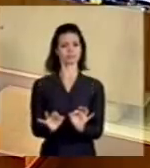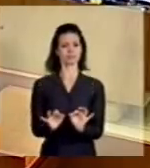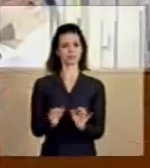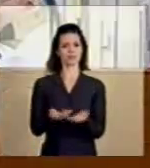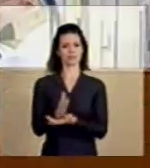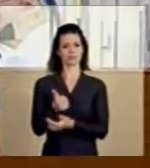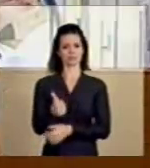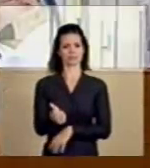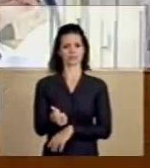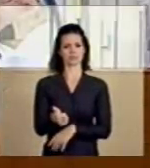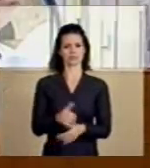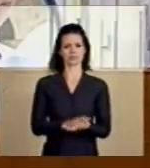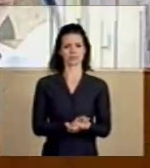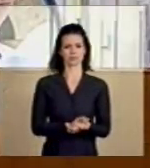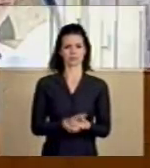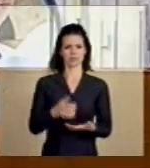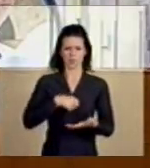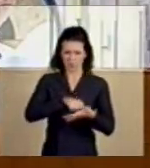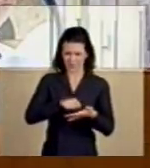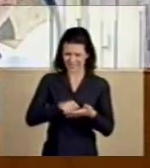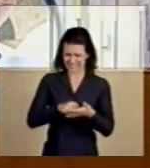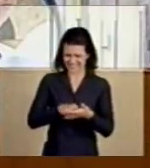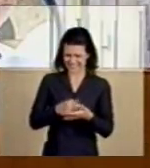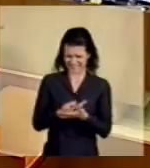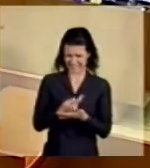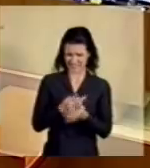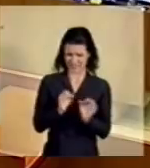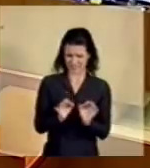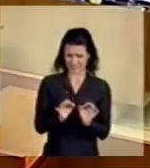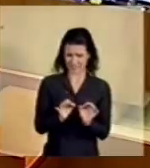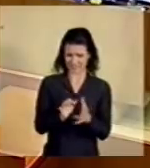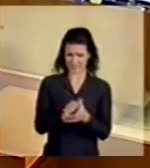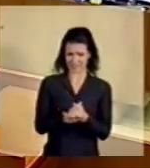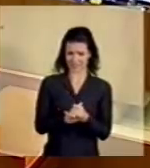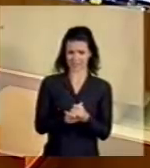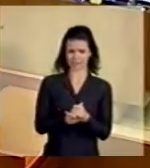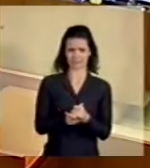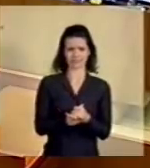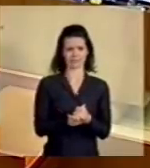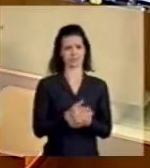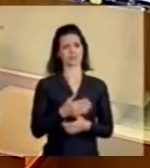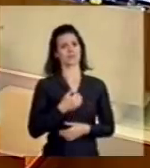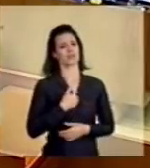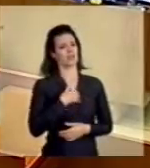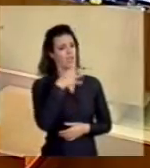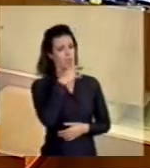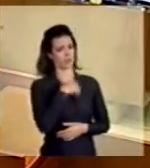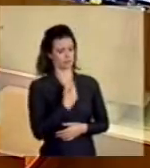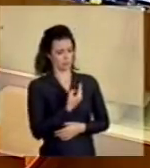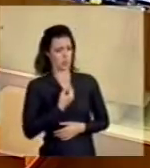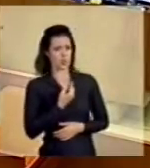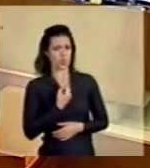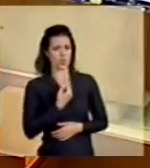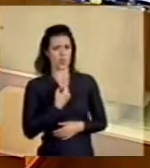Porque o ministro, eu anotei errado. Presidente, eu creio que estou isolado no que